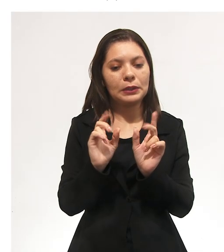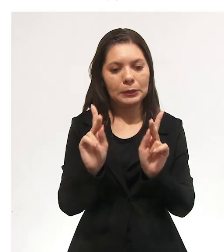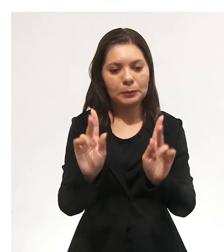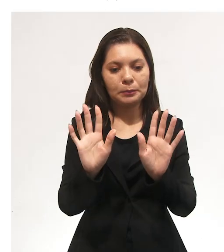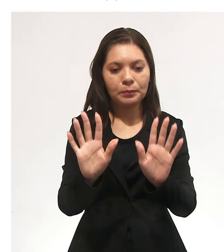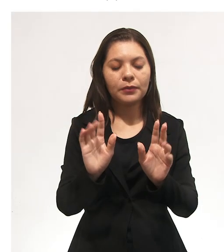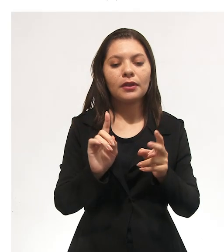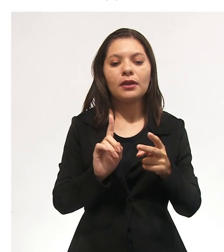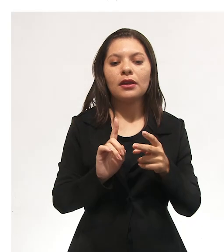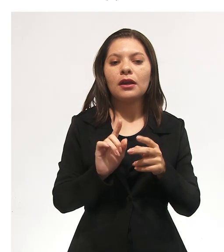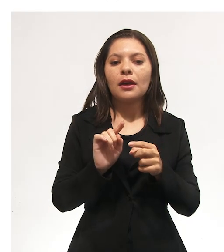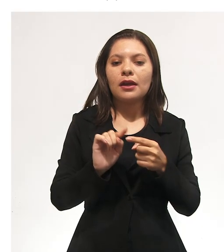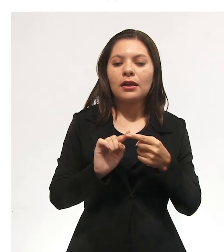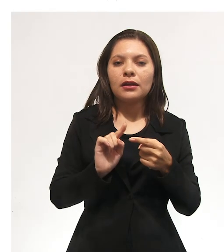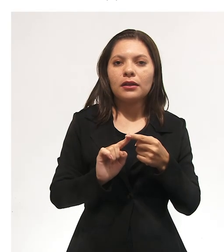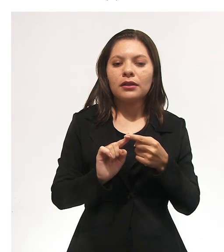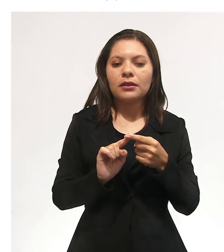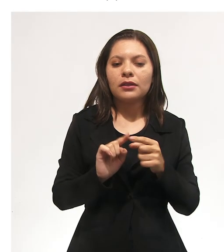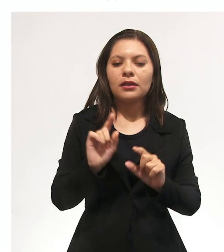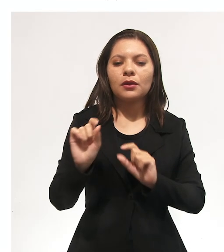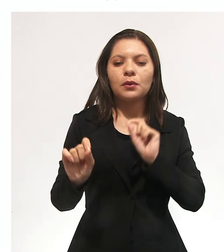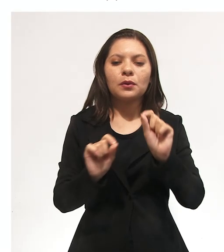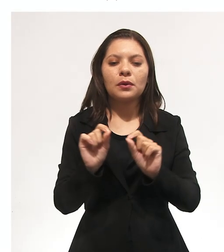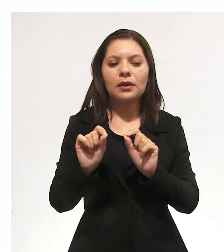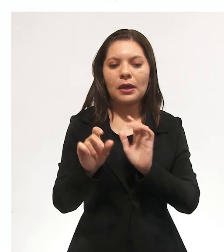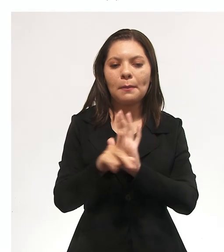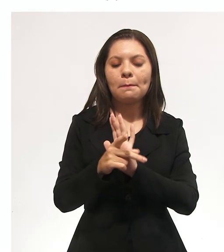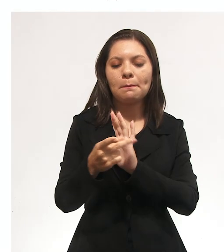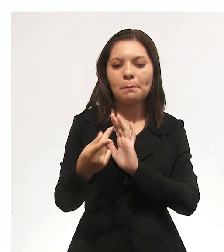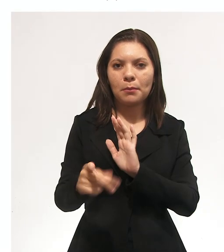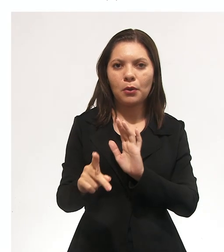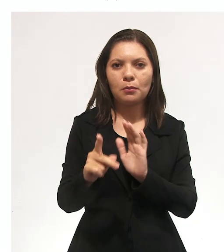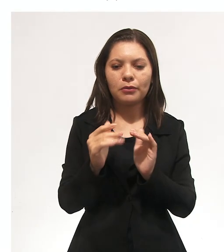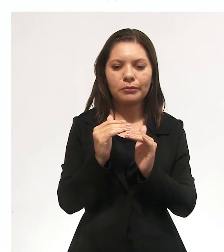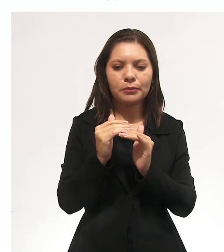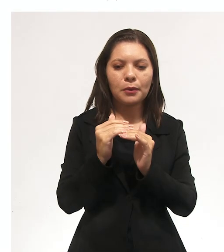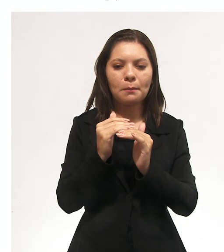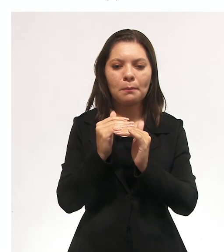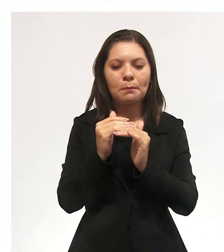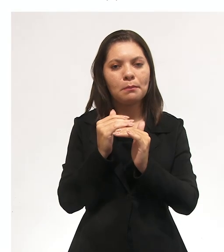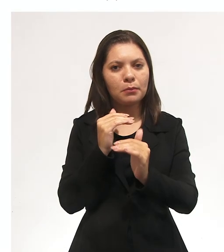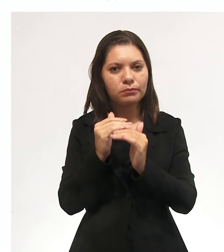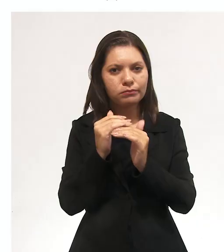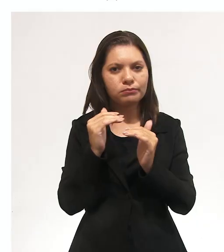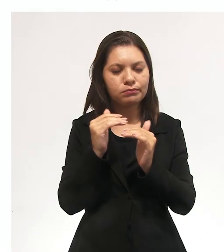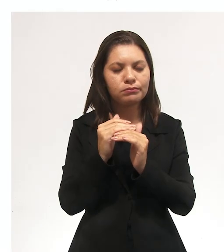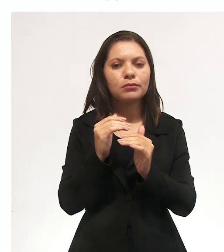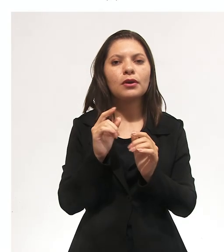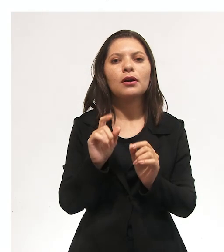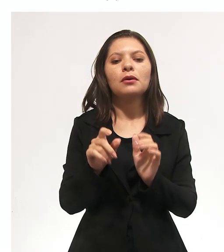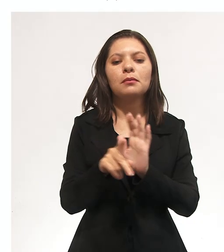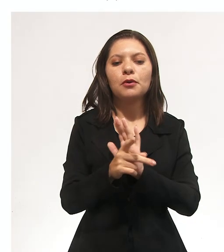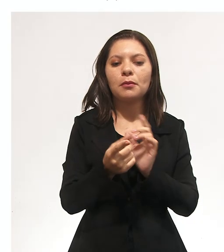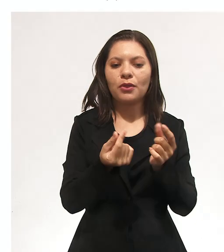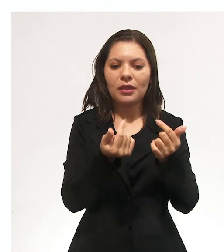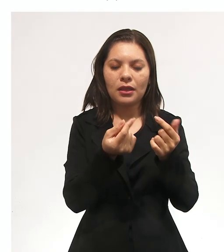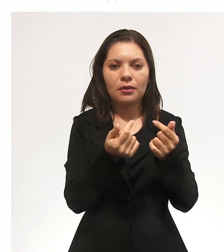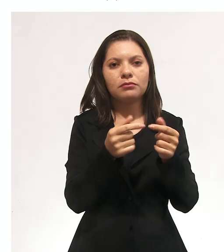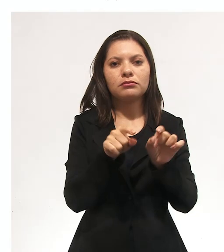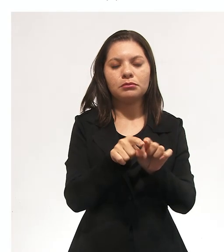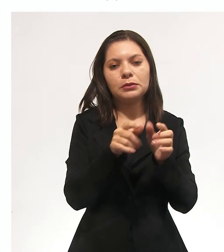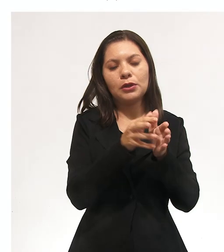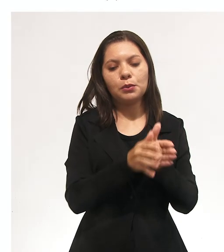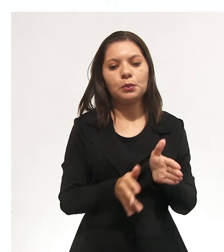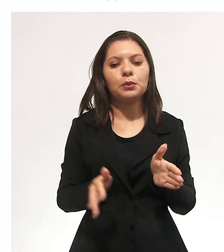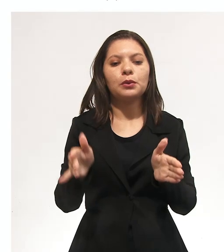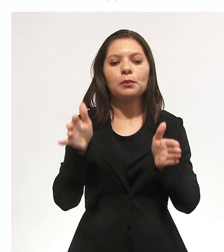juros simples, que é diretamente proporcional ao capital inicial e ao tempo de